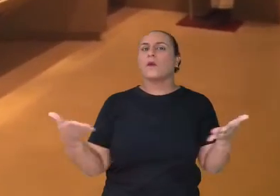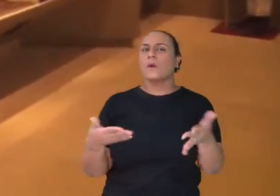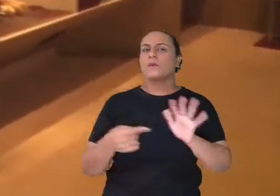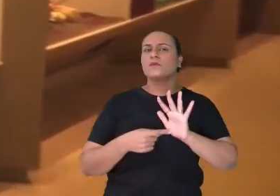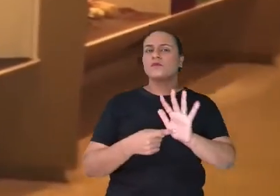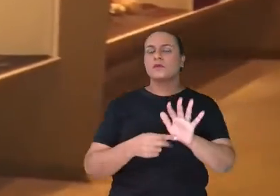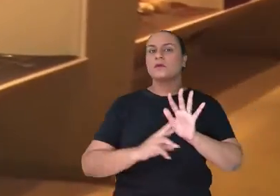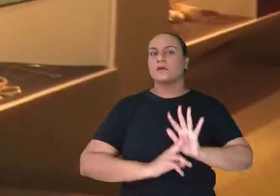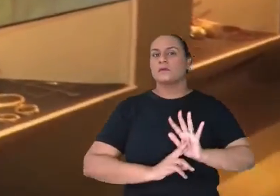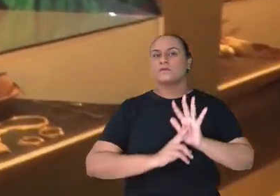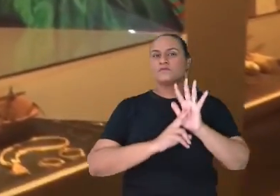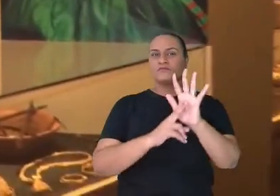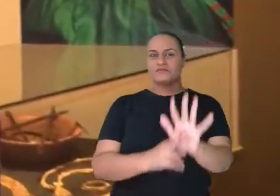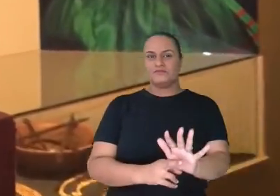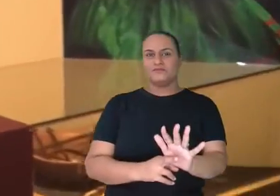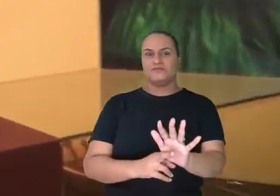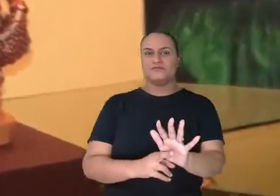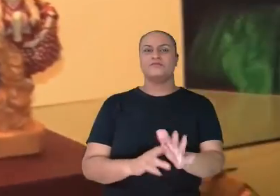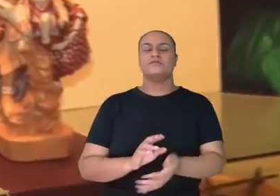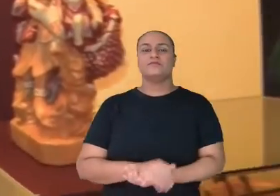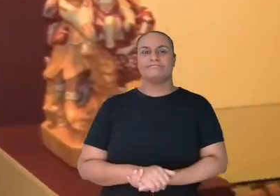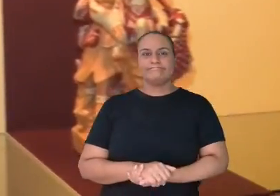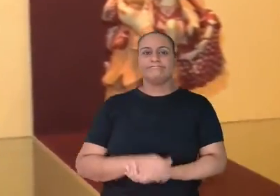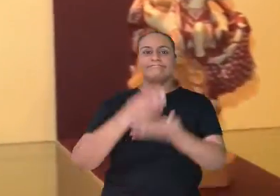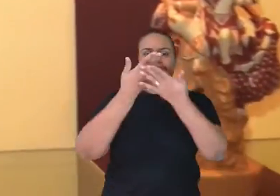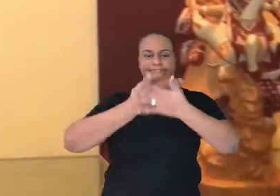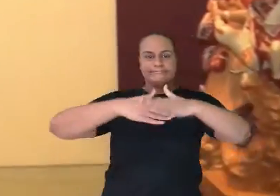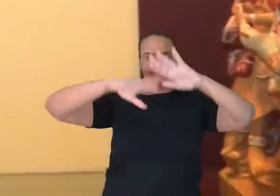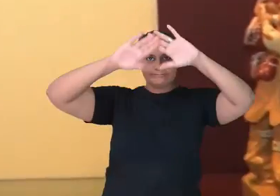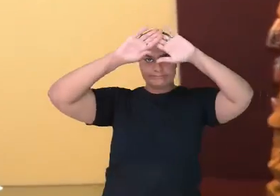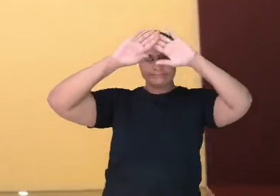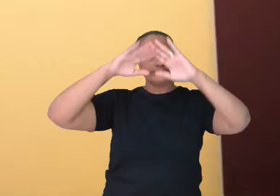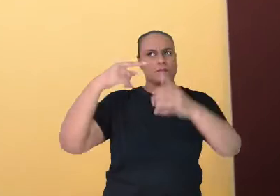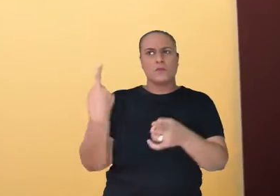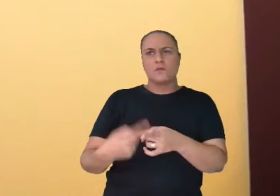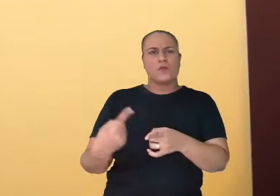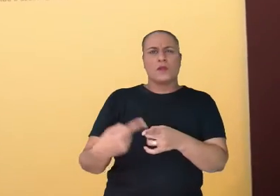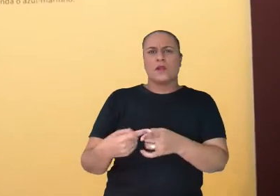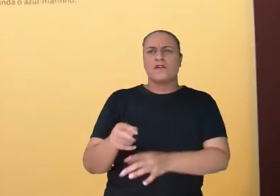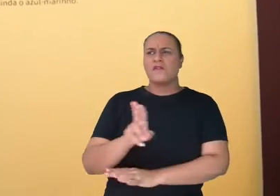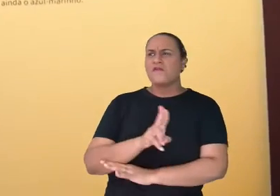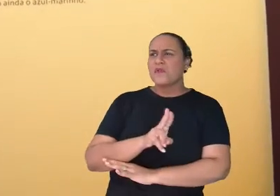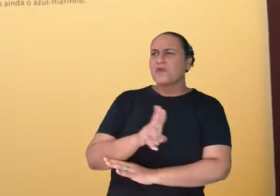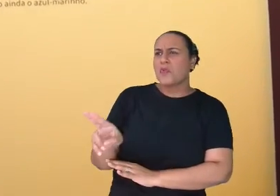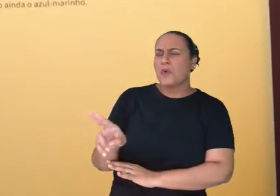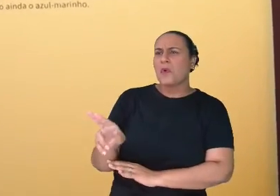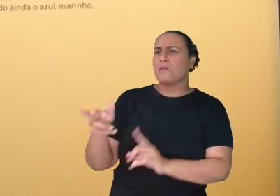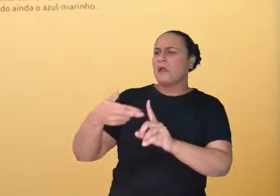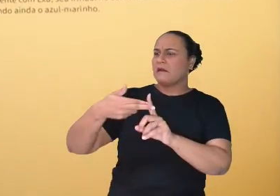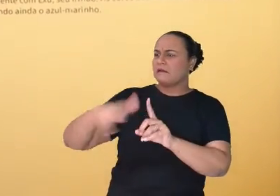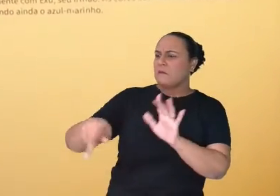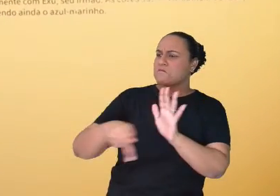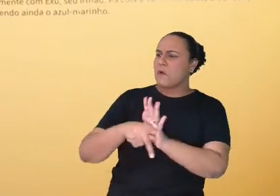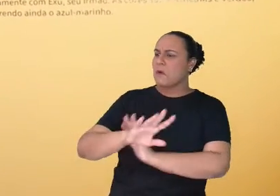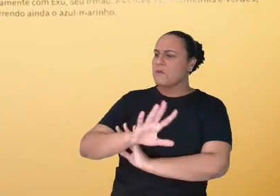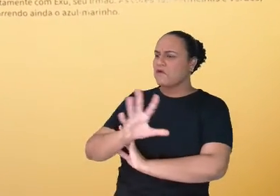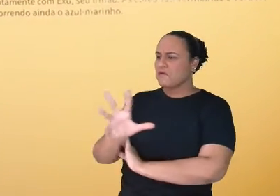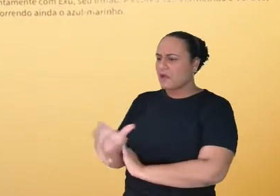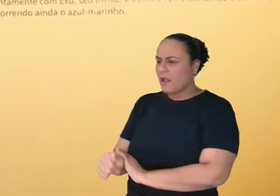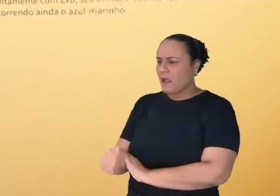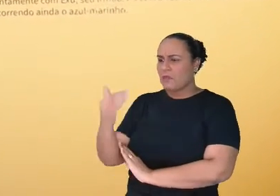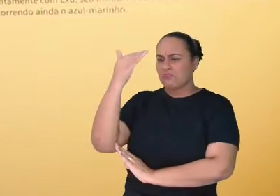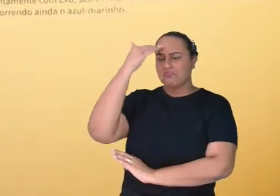a representação dos orixás. Por que a gente não pode falar, a gente está falando de religião de matriz africana ou de